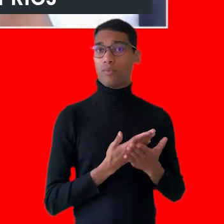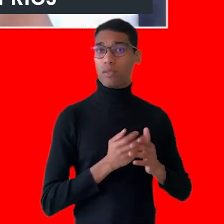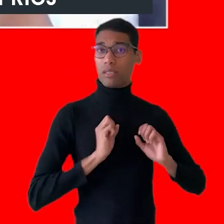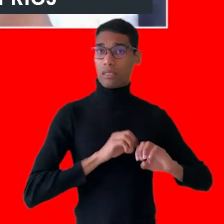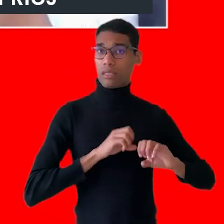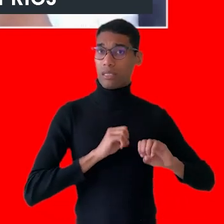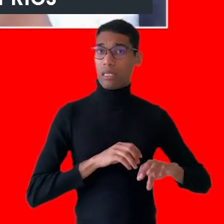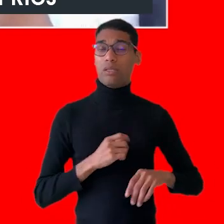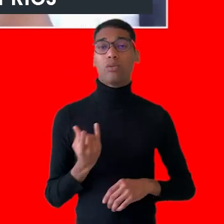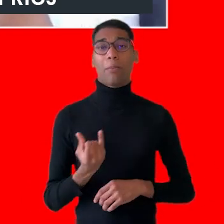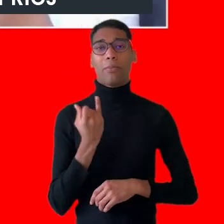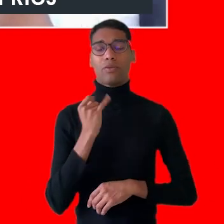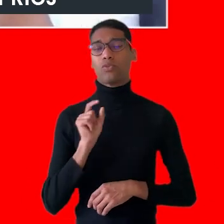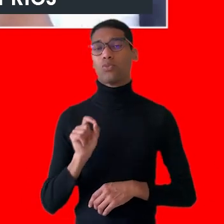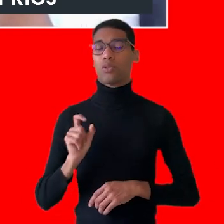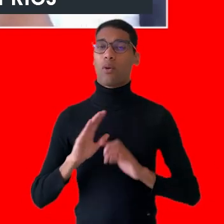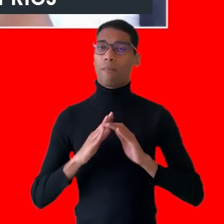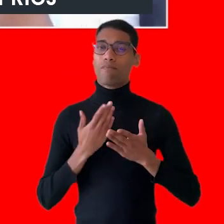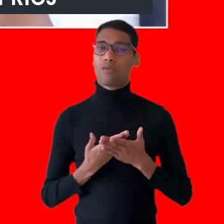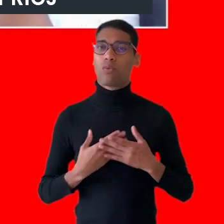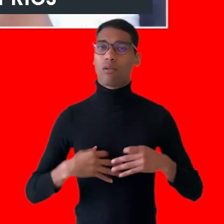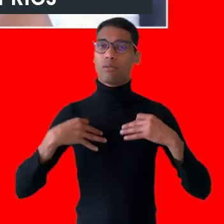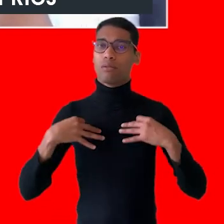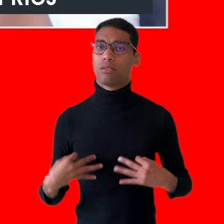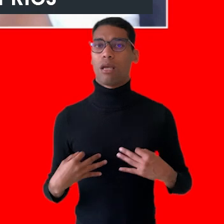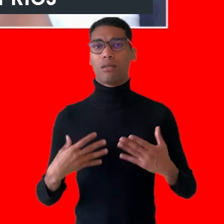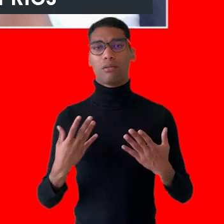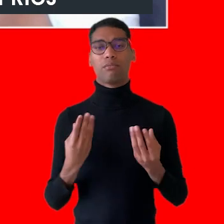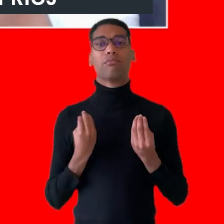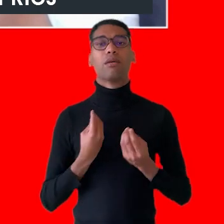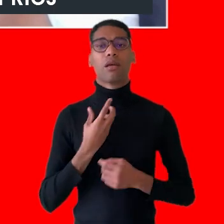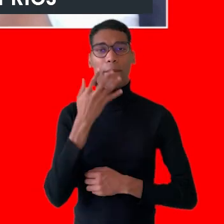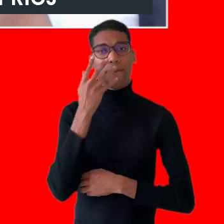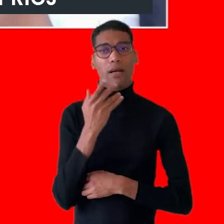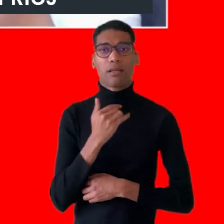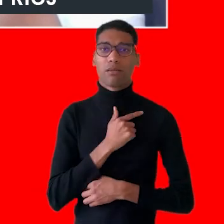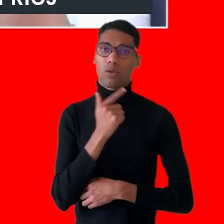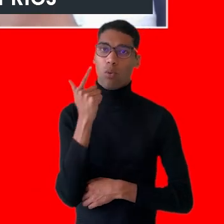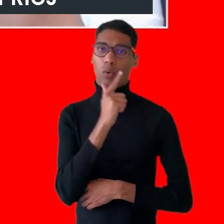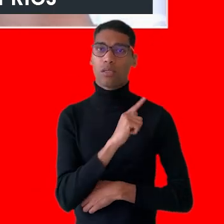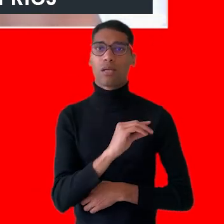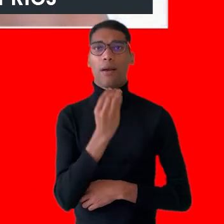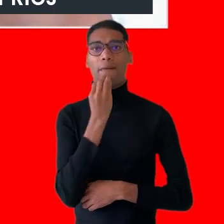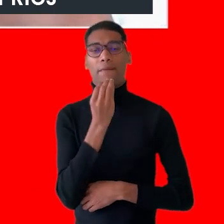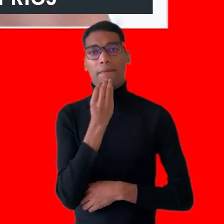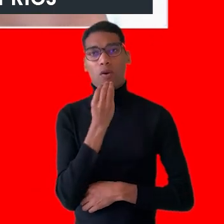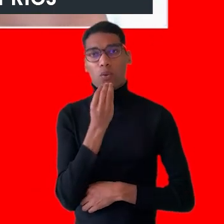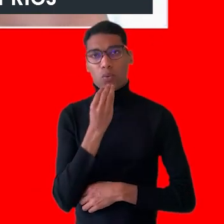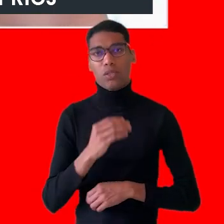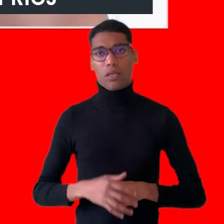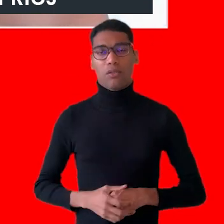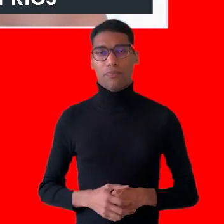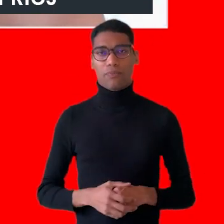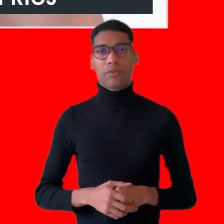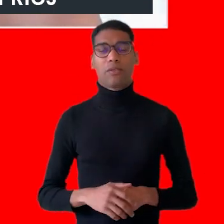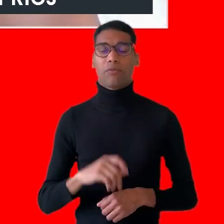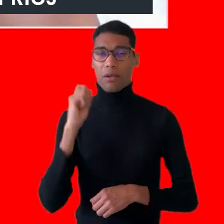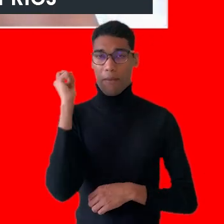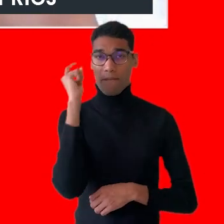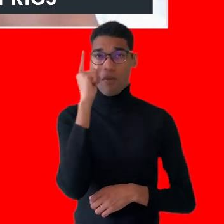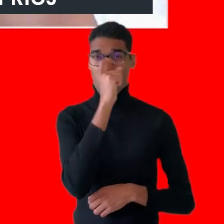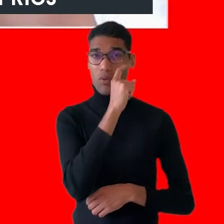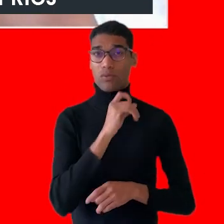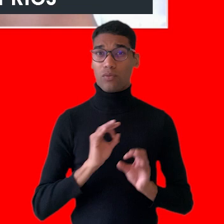que a gente deveria ter uma escola digna para que a criança pudesse ter oportunidades, né? Porque é